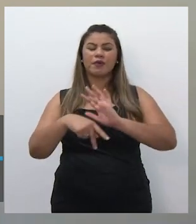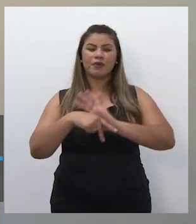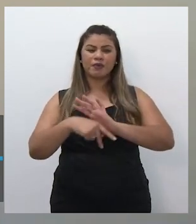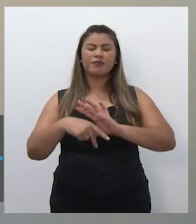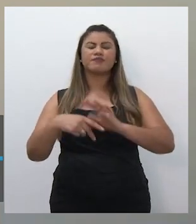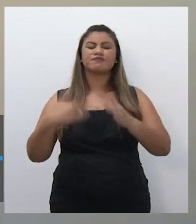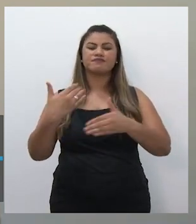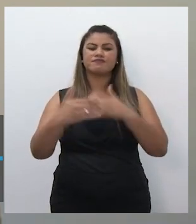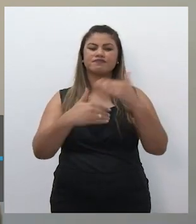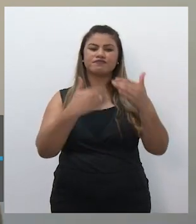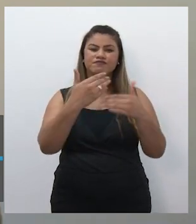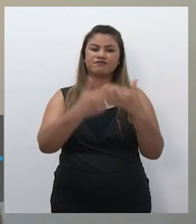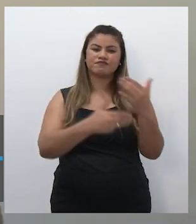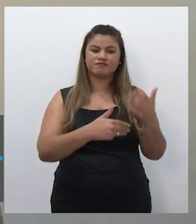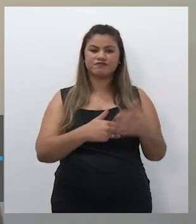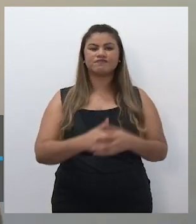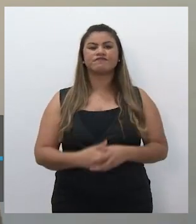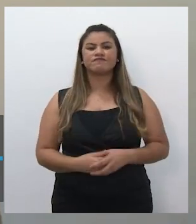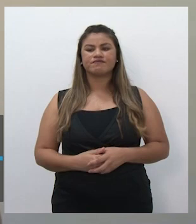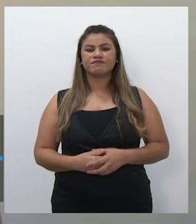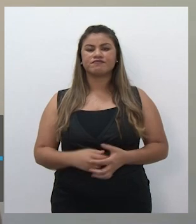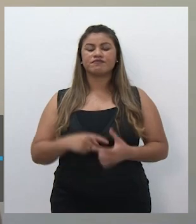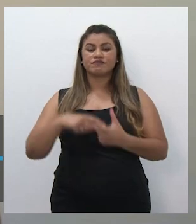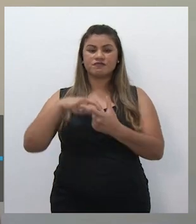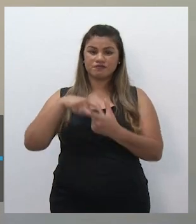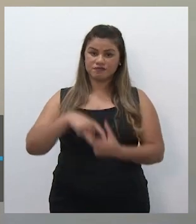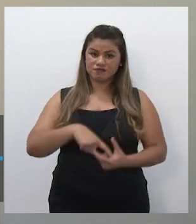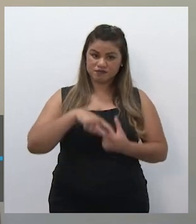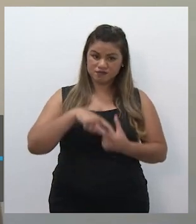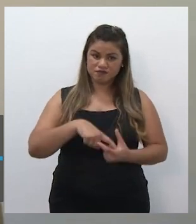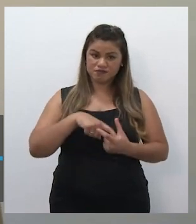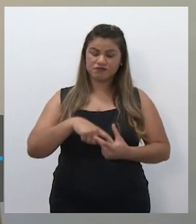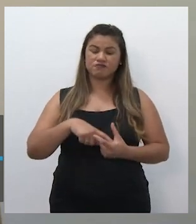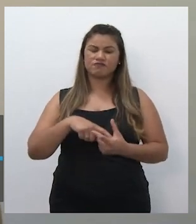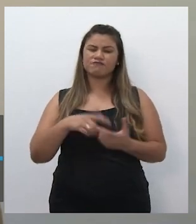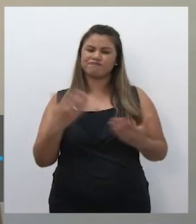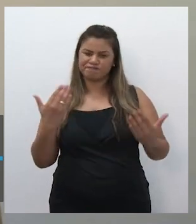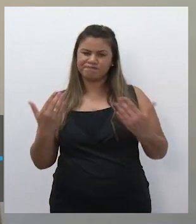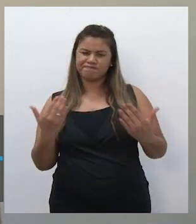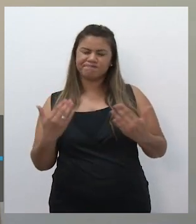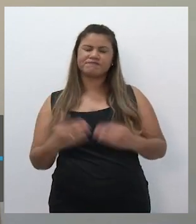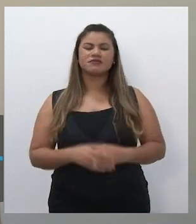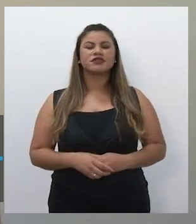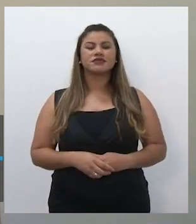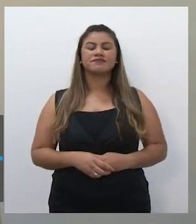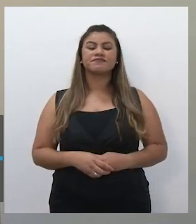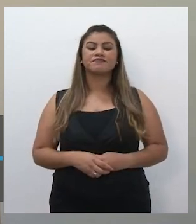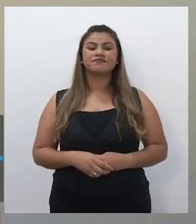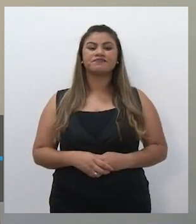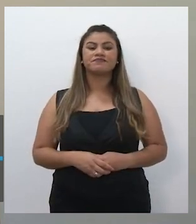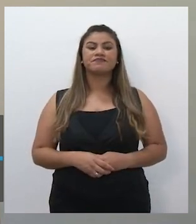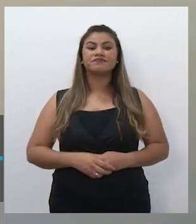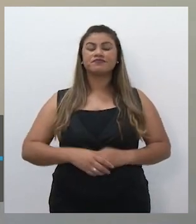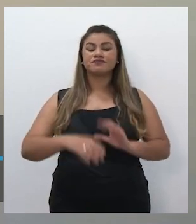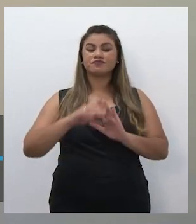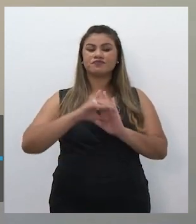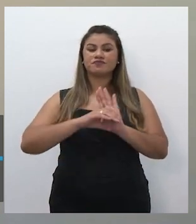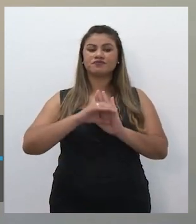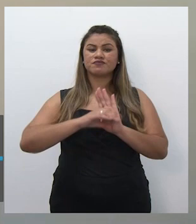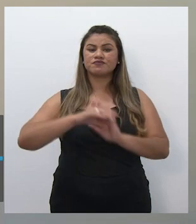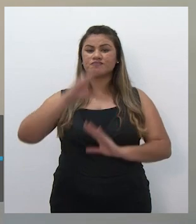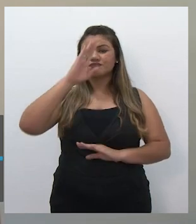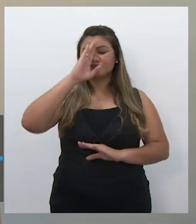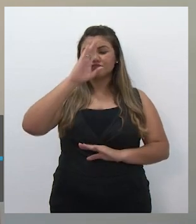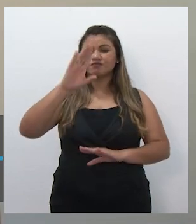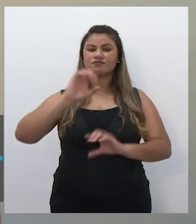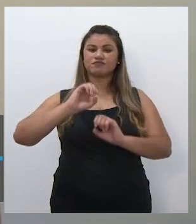nessa conversa ensino-aprendizagem com os nossos estudantes. O ponto principal do nosso currículo é a educação